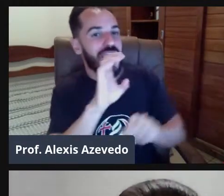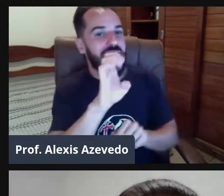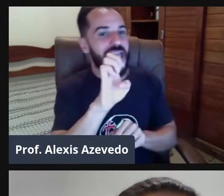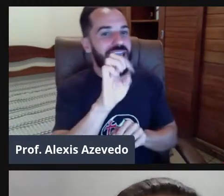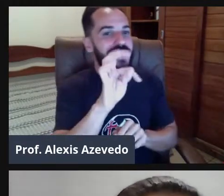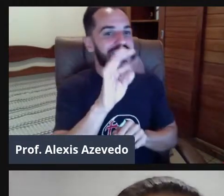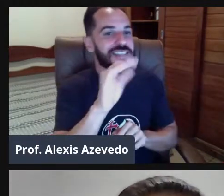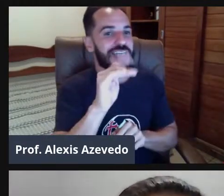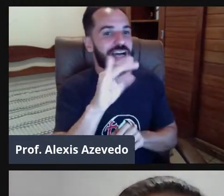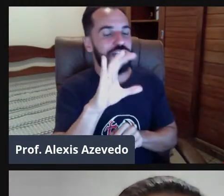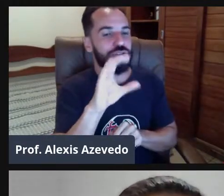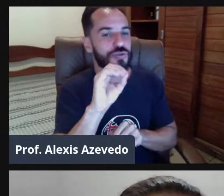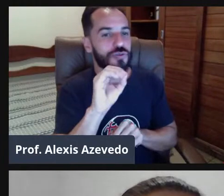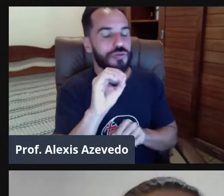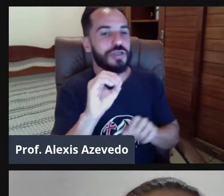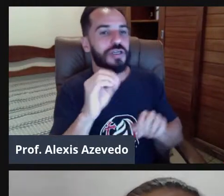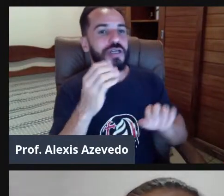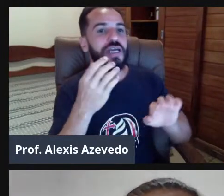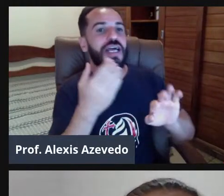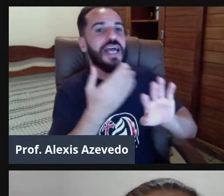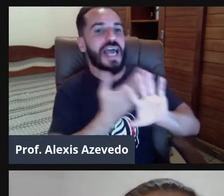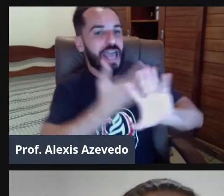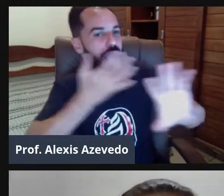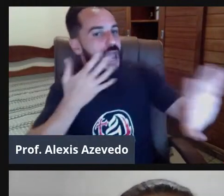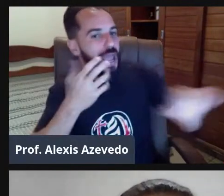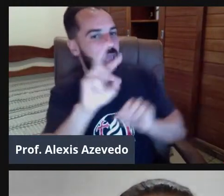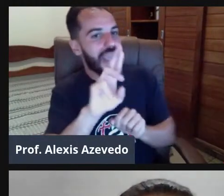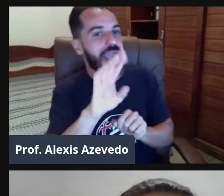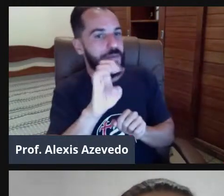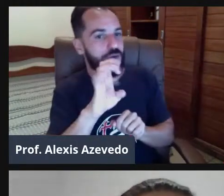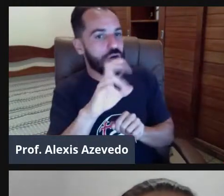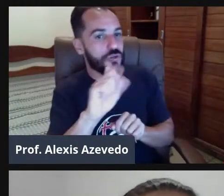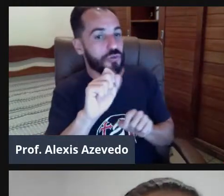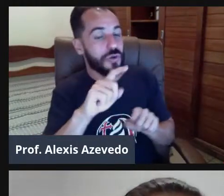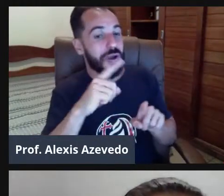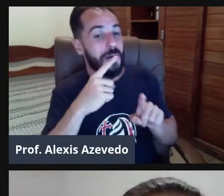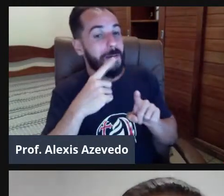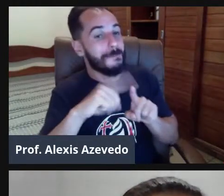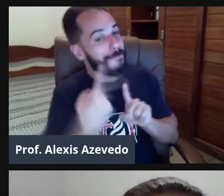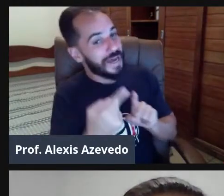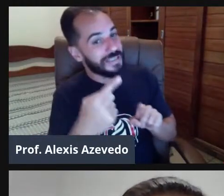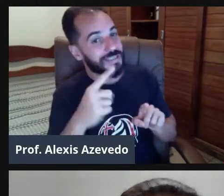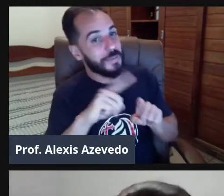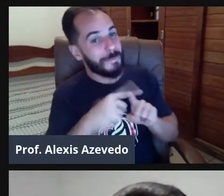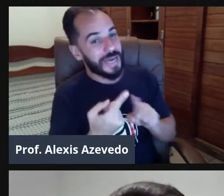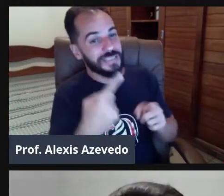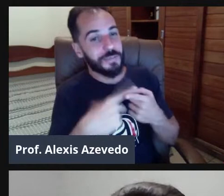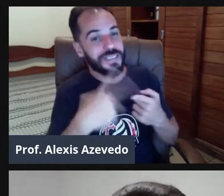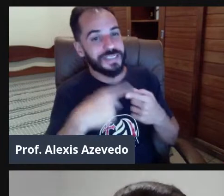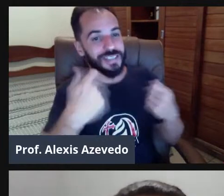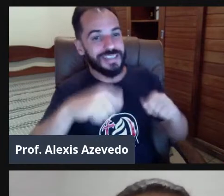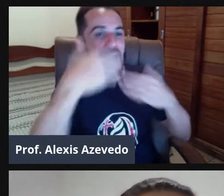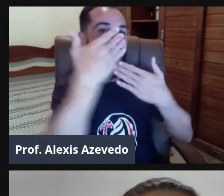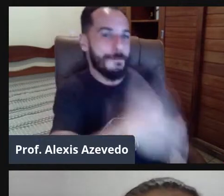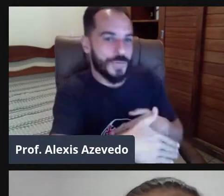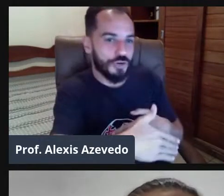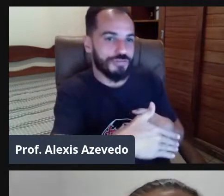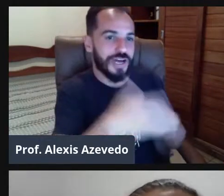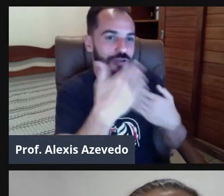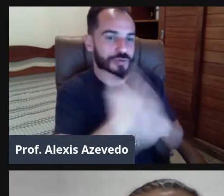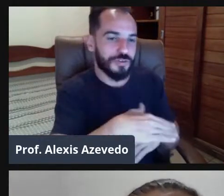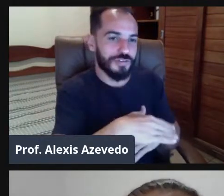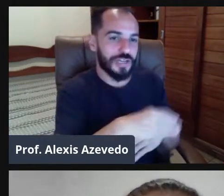existe uma forma disso ser feita, mas que precisa ser aprovado pelo colegiado de curso. Então, a